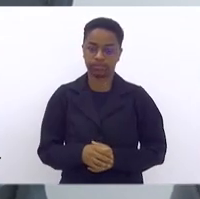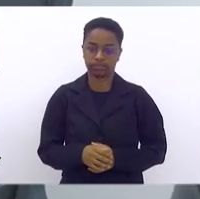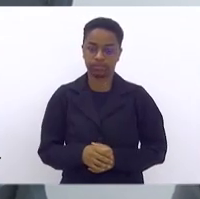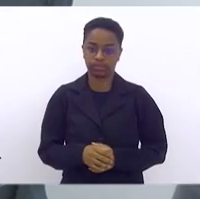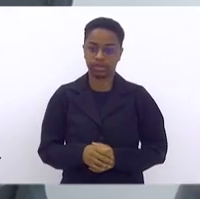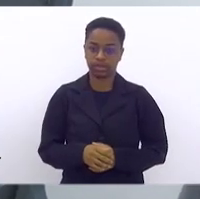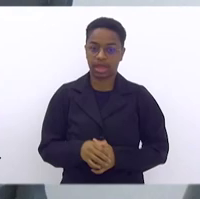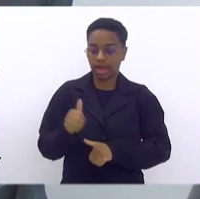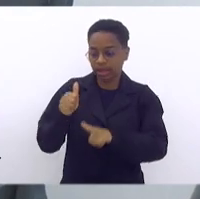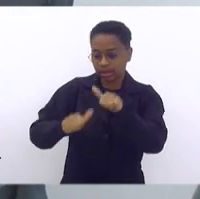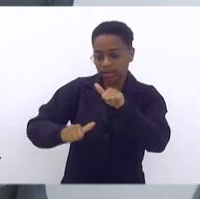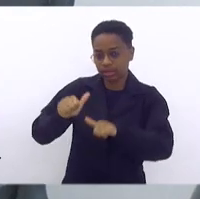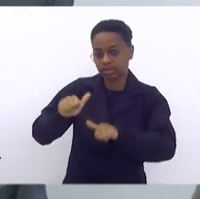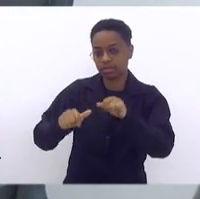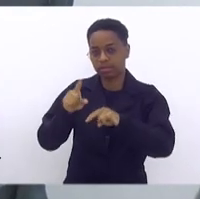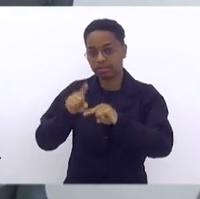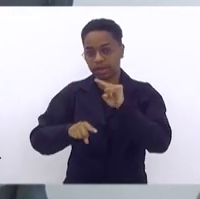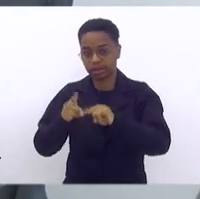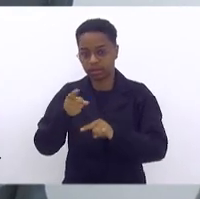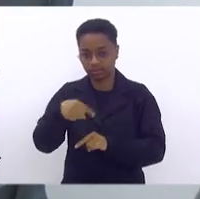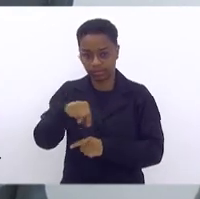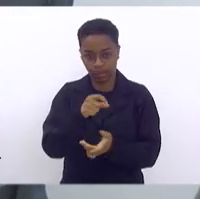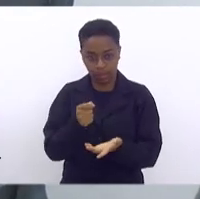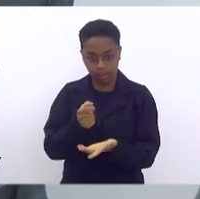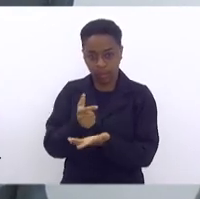análise de um produto que você adquire